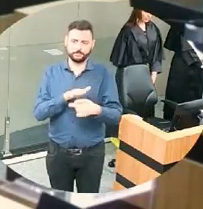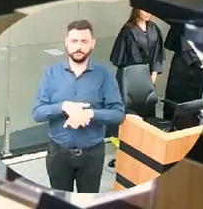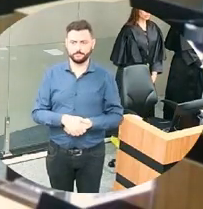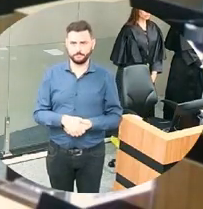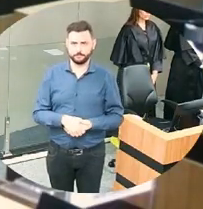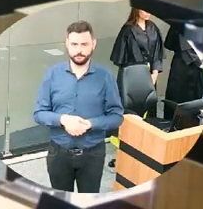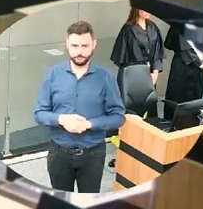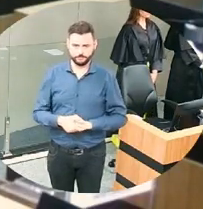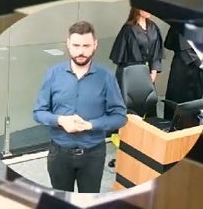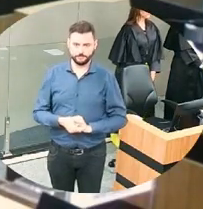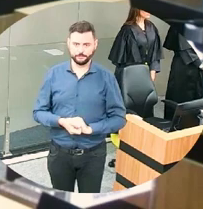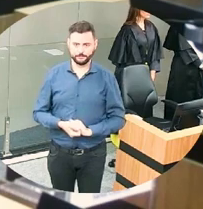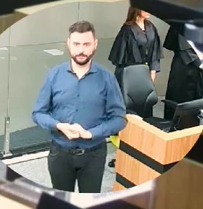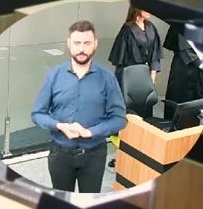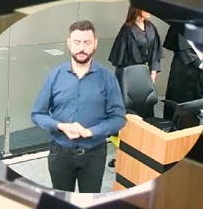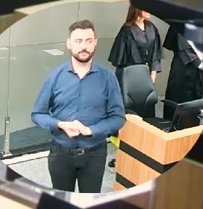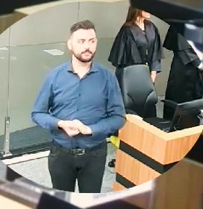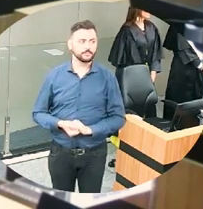Trabalho